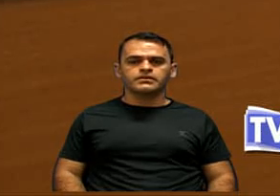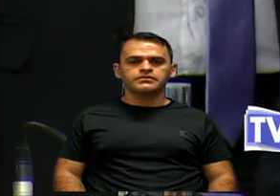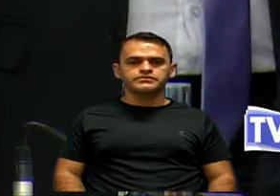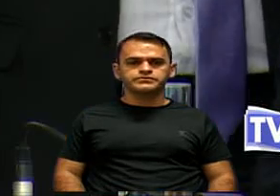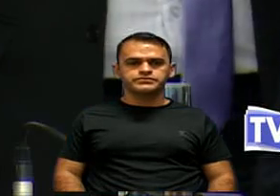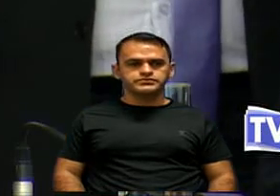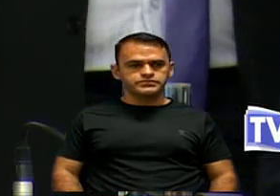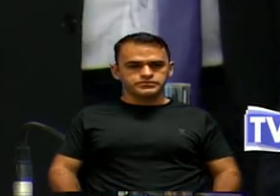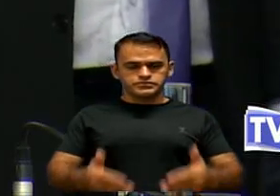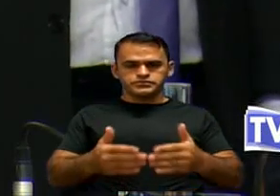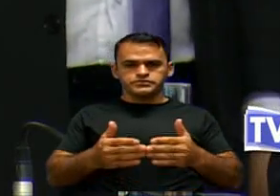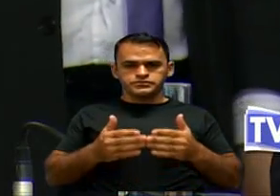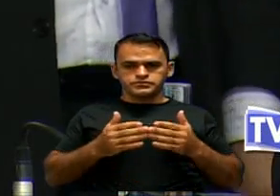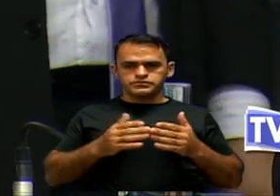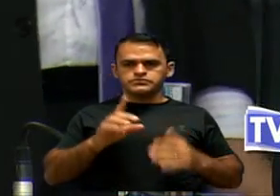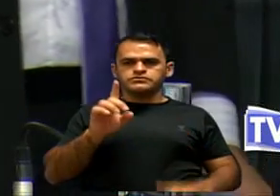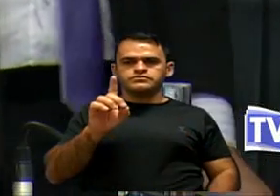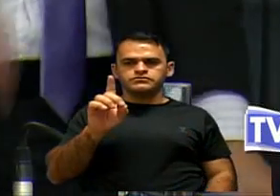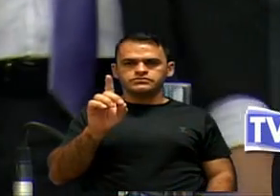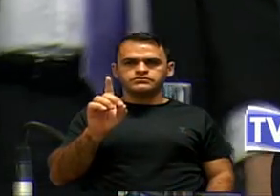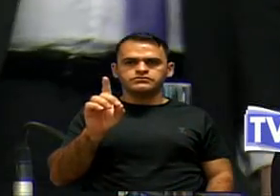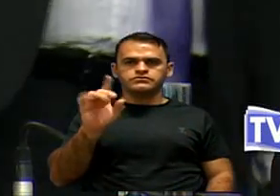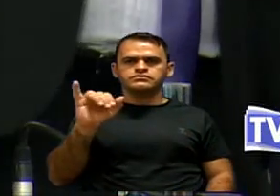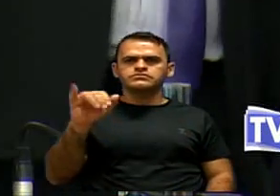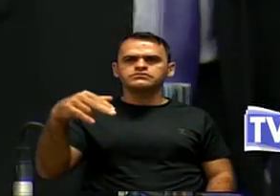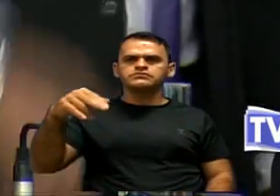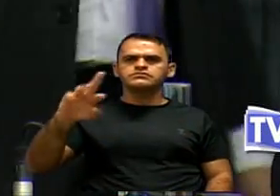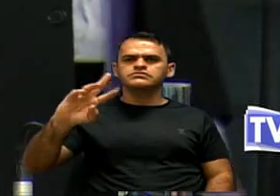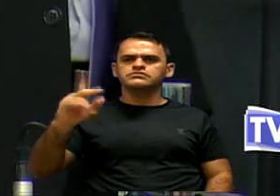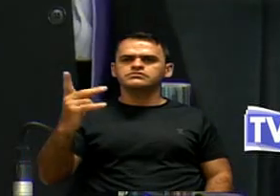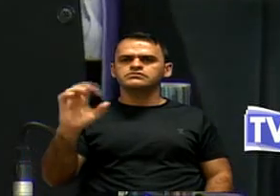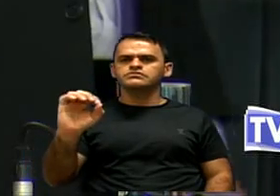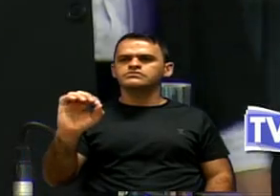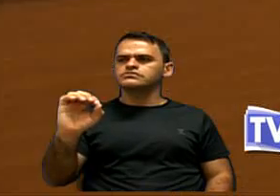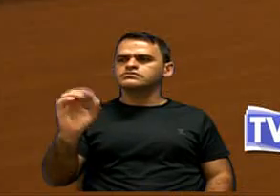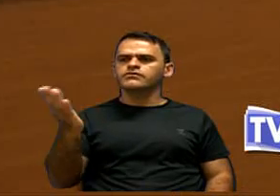peço que o Dinho vem aqui pro plenário. Cadê o Dinho?